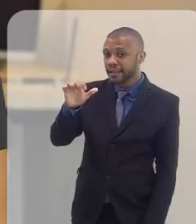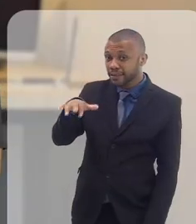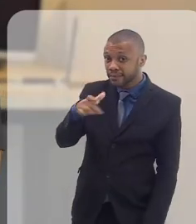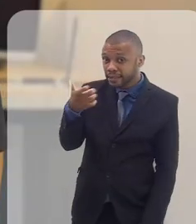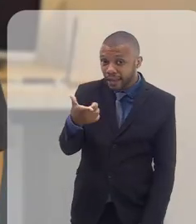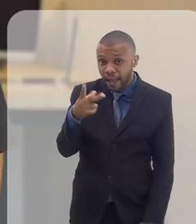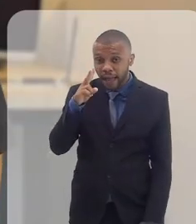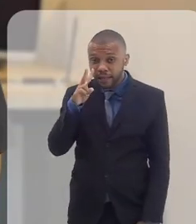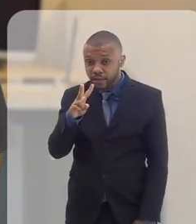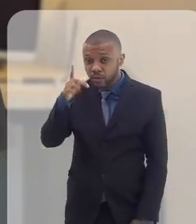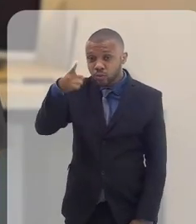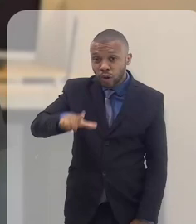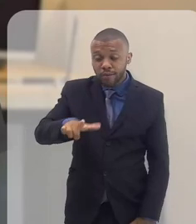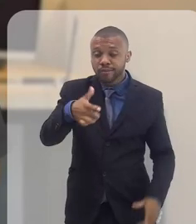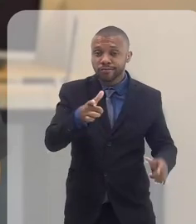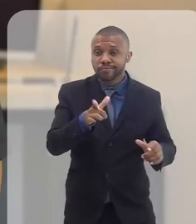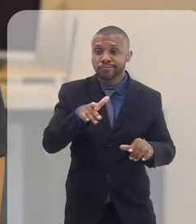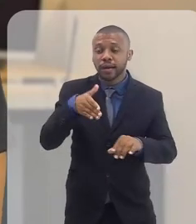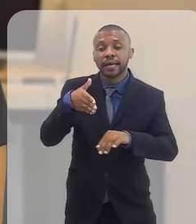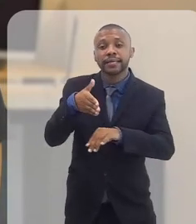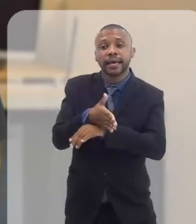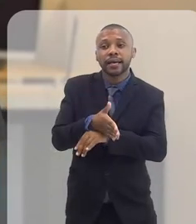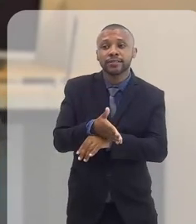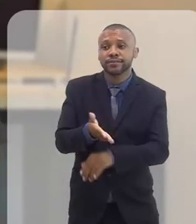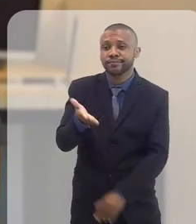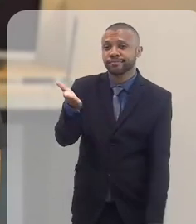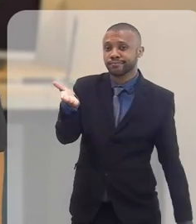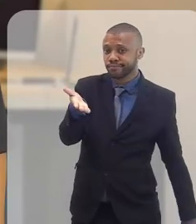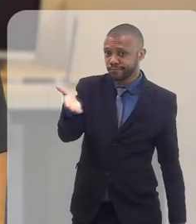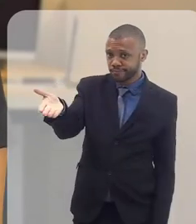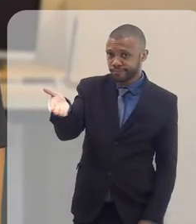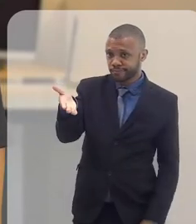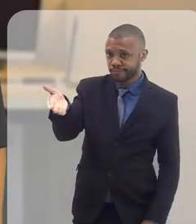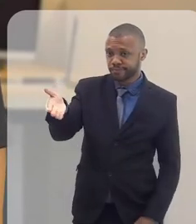se você quiser rever esse programa, acesse